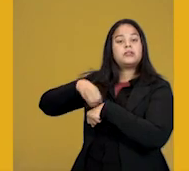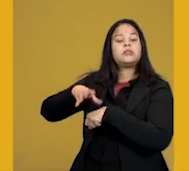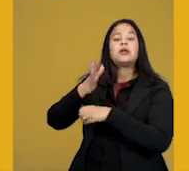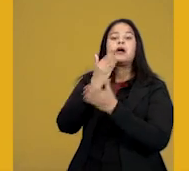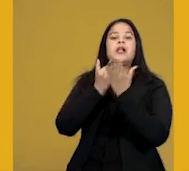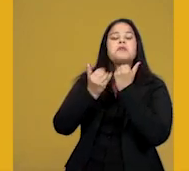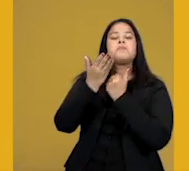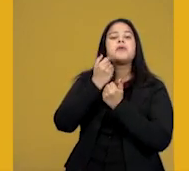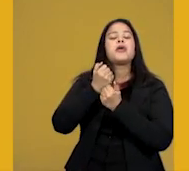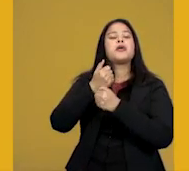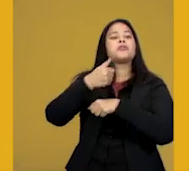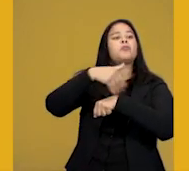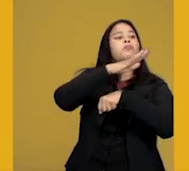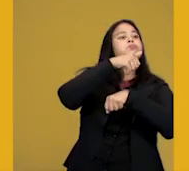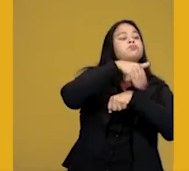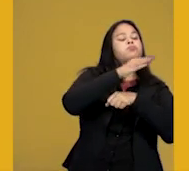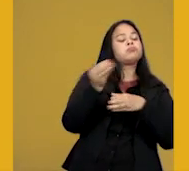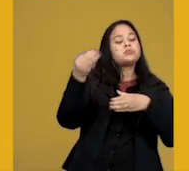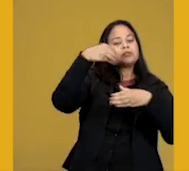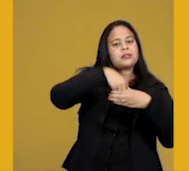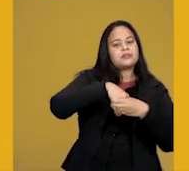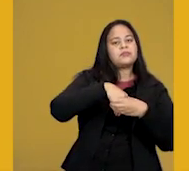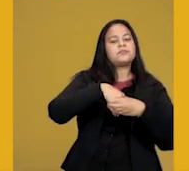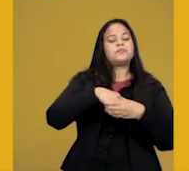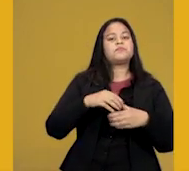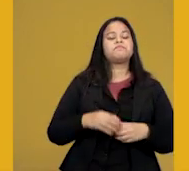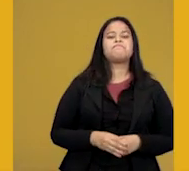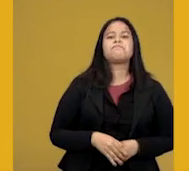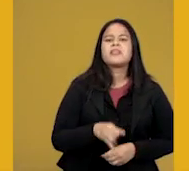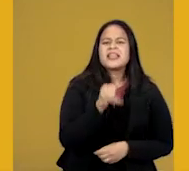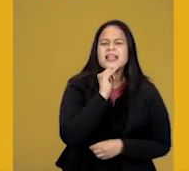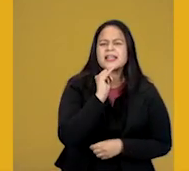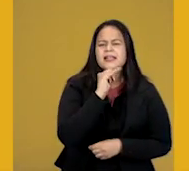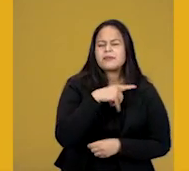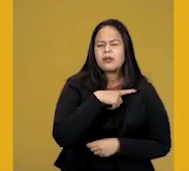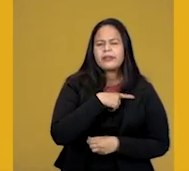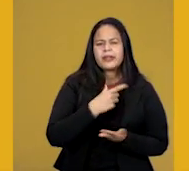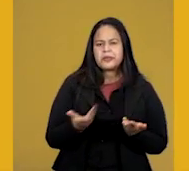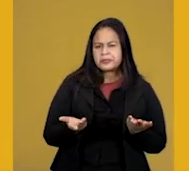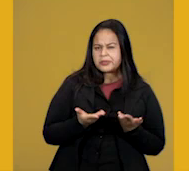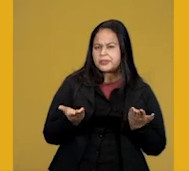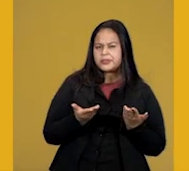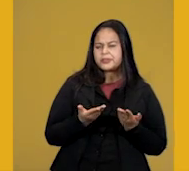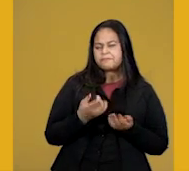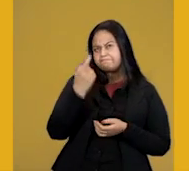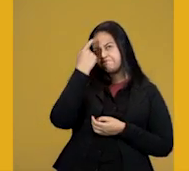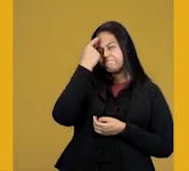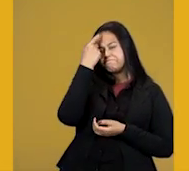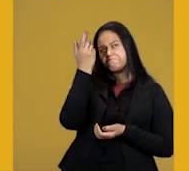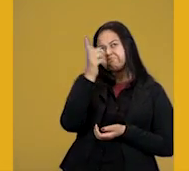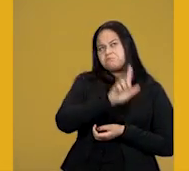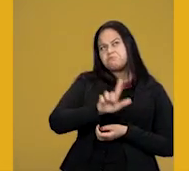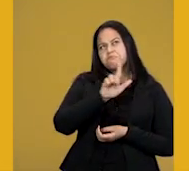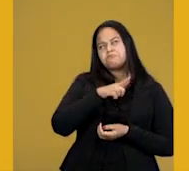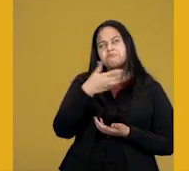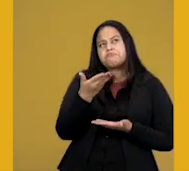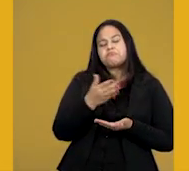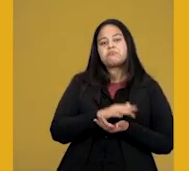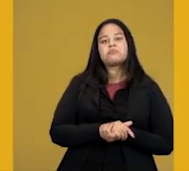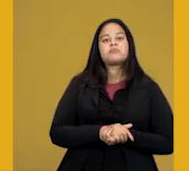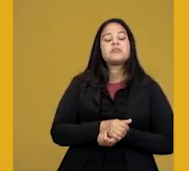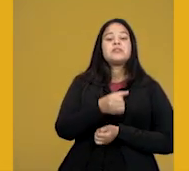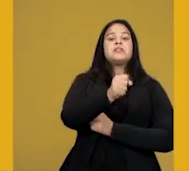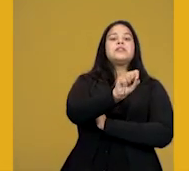do mercado interno. Por exemplo, vamos pegar um exemplo hoje para você ter uma noção, né? A Serra